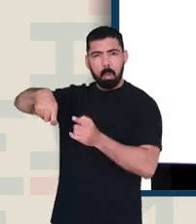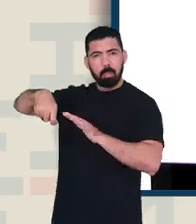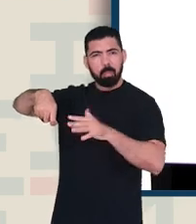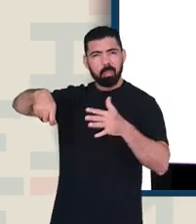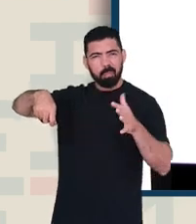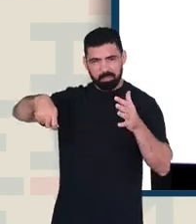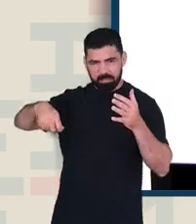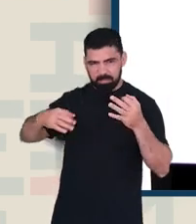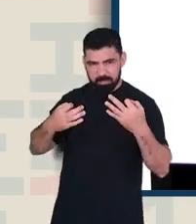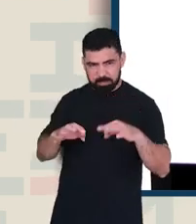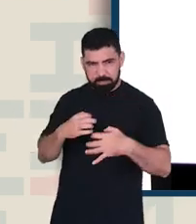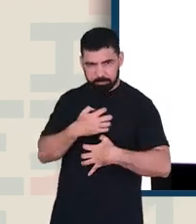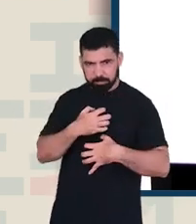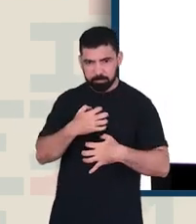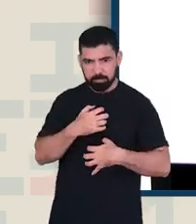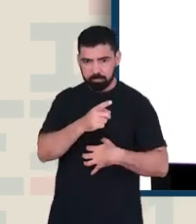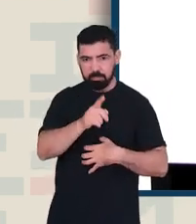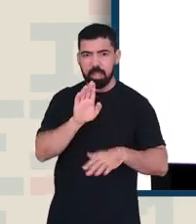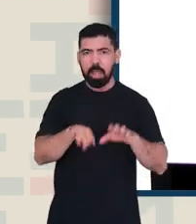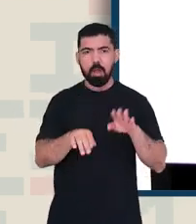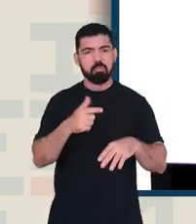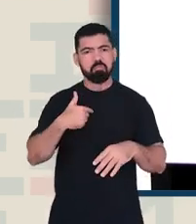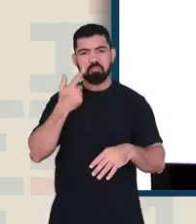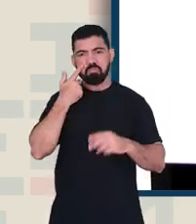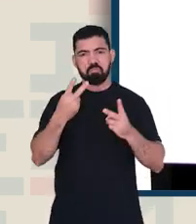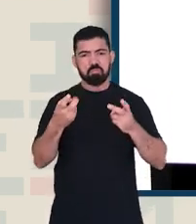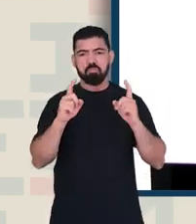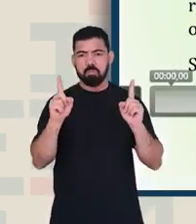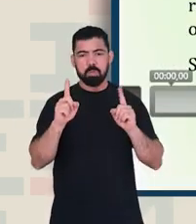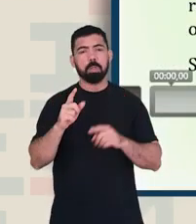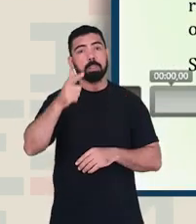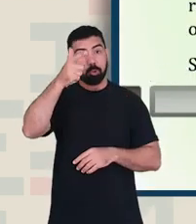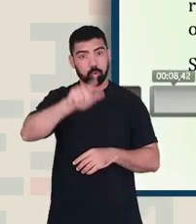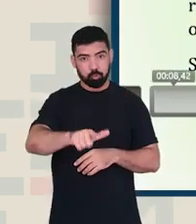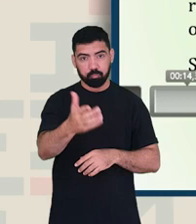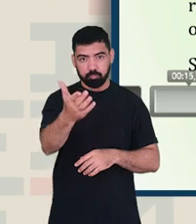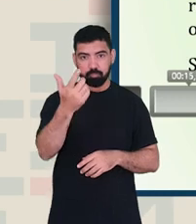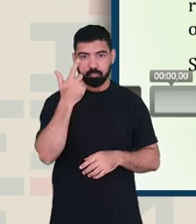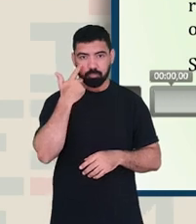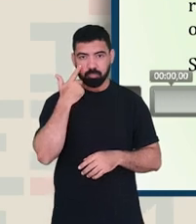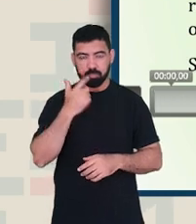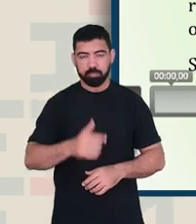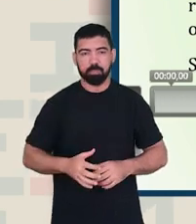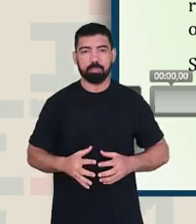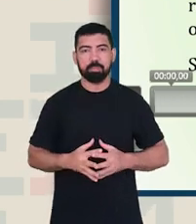que geralmente a gente não presta muita atenção. Vamos escutar um pouquinho mais.